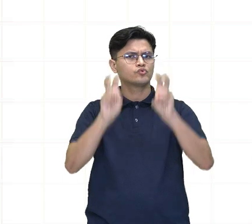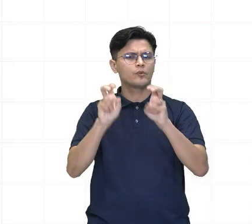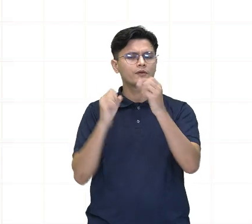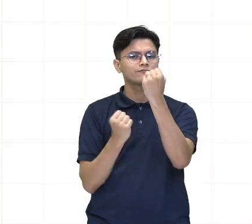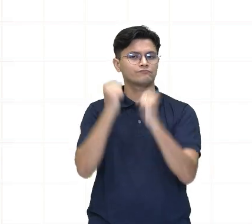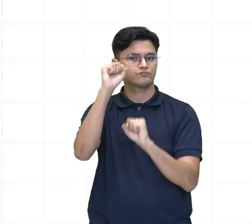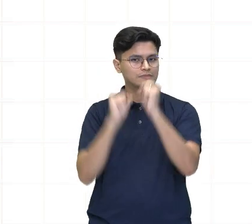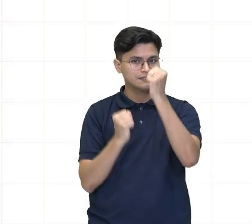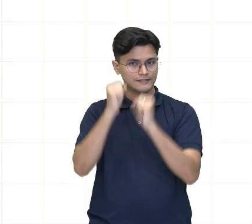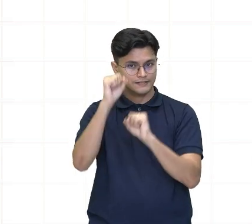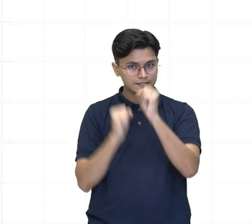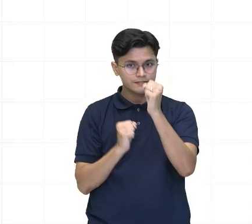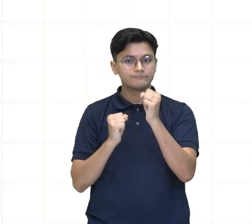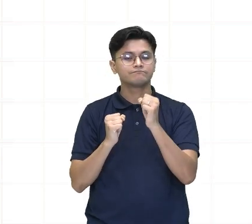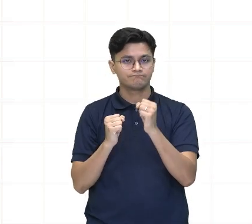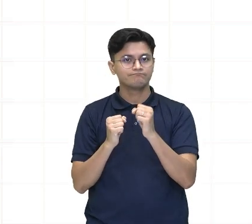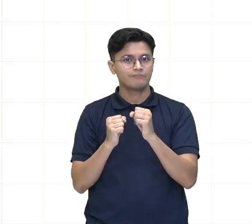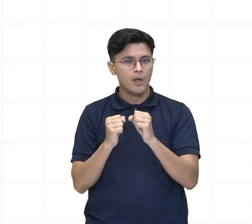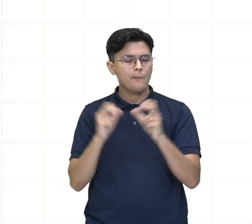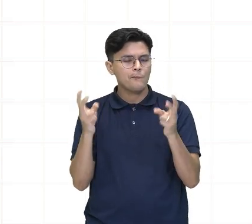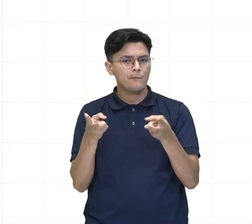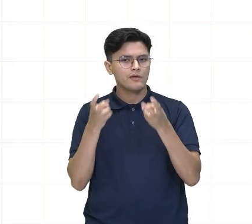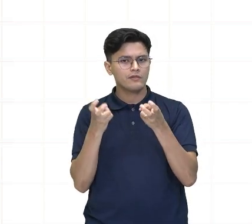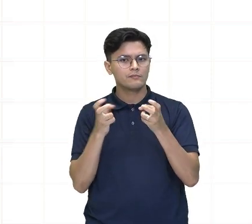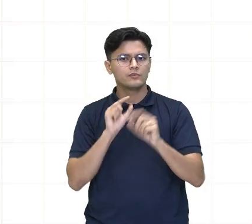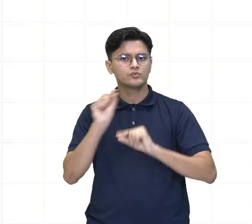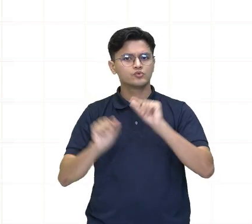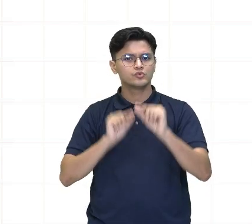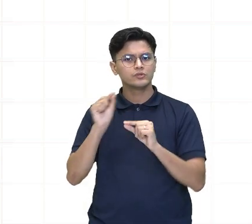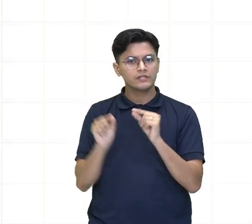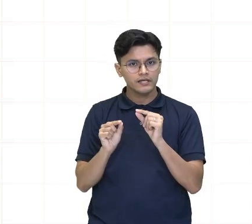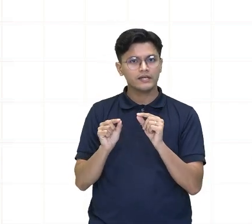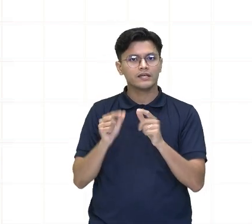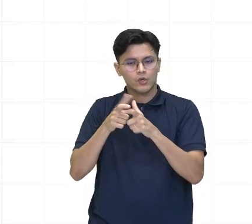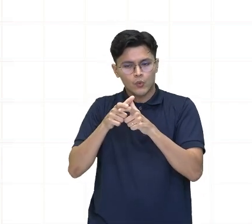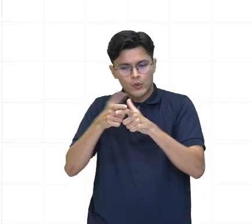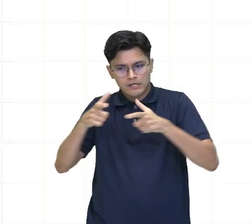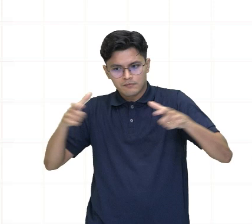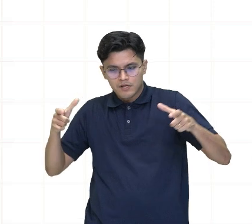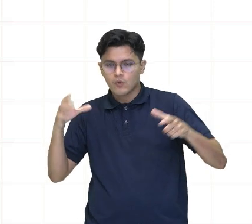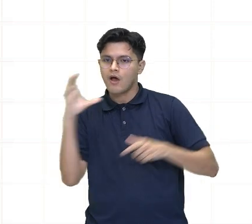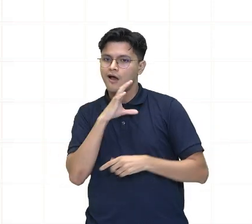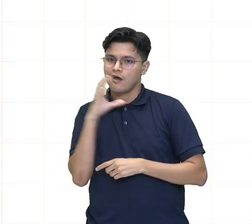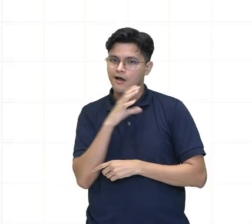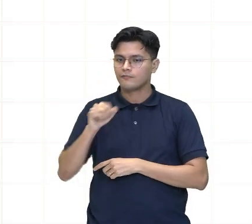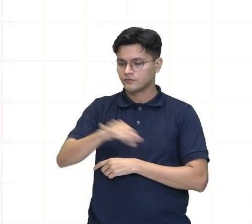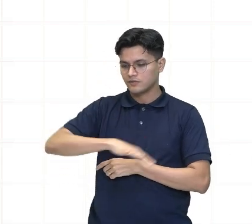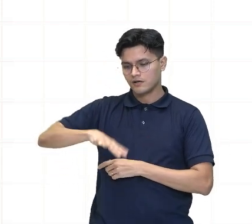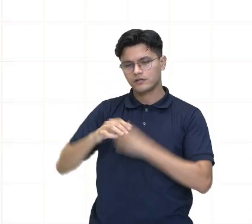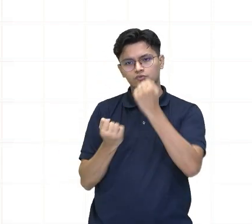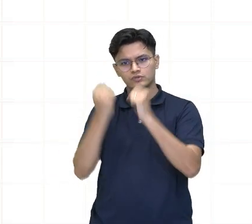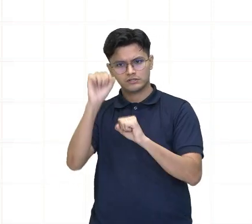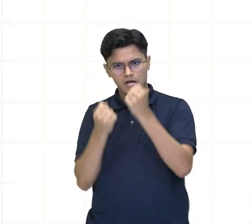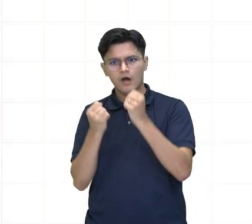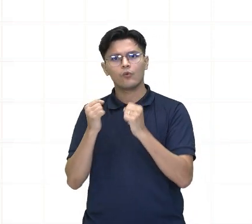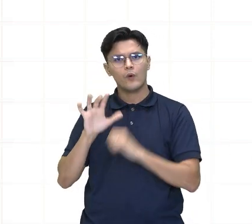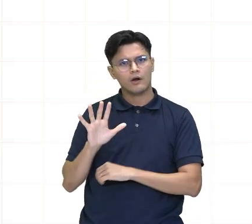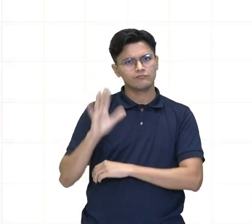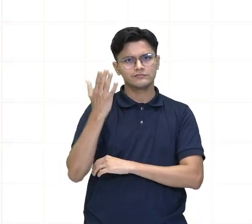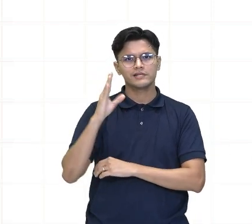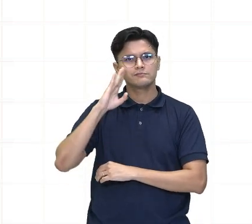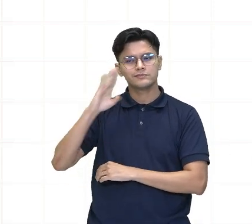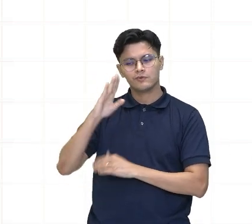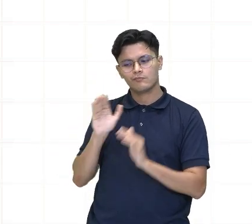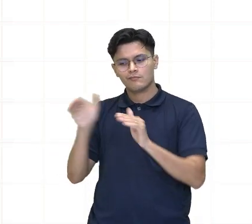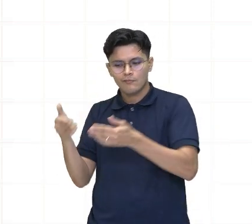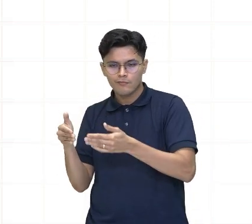Que a gente observa que esse rápido crescimento industrial se deu ali naquela região. Consequentemente, nós vamos